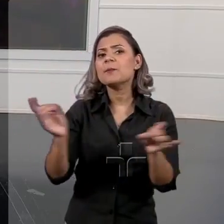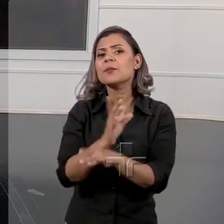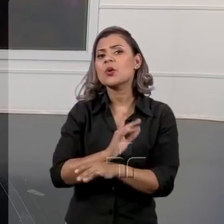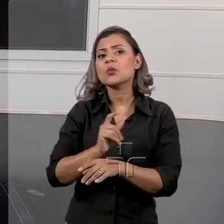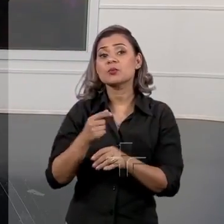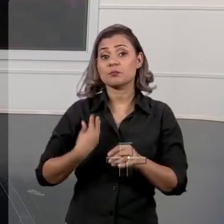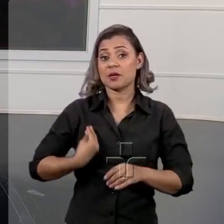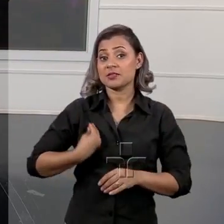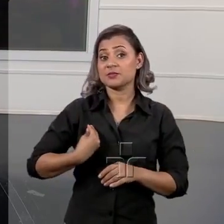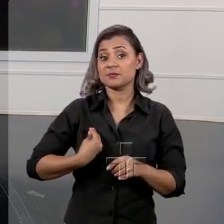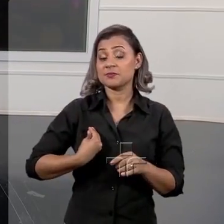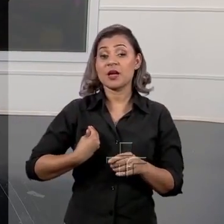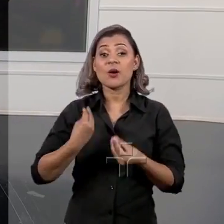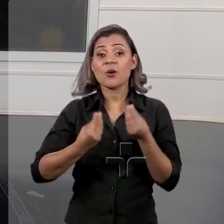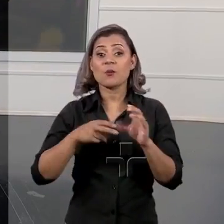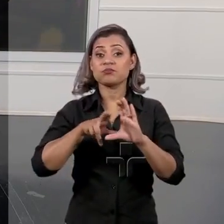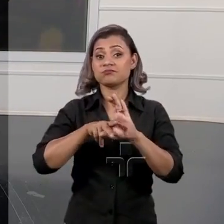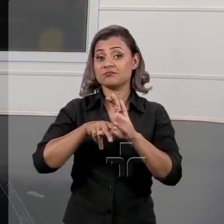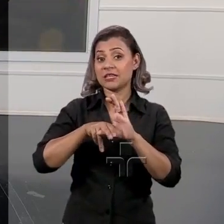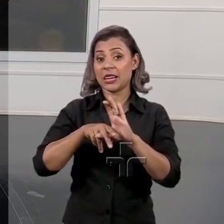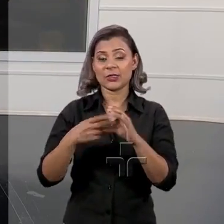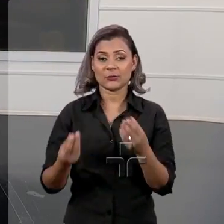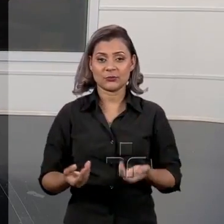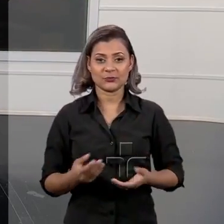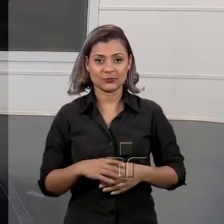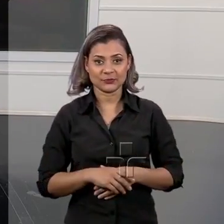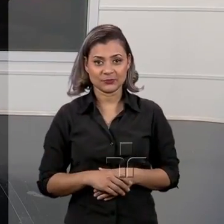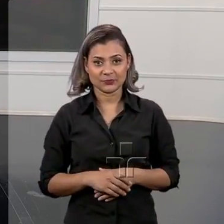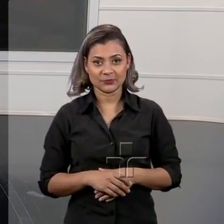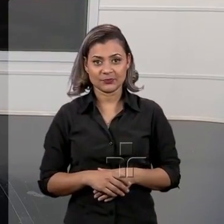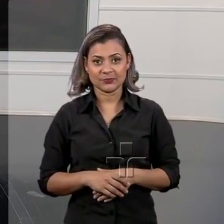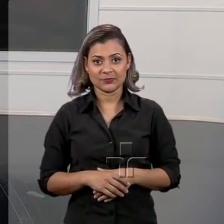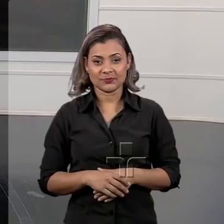para participar da Maratona do Teleton?